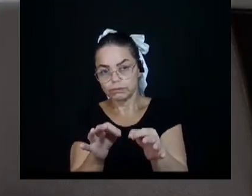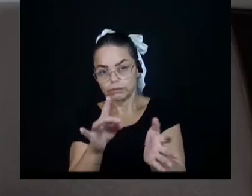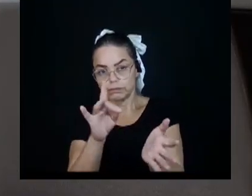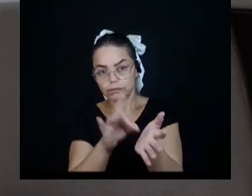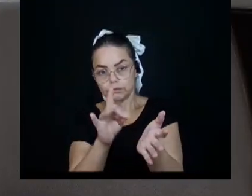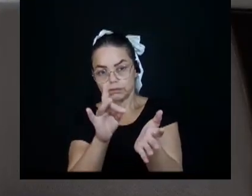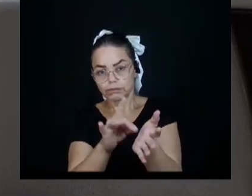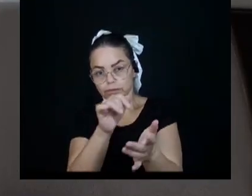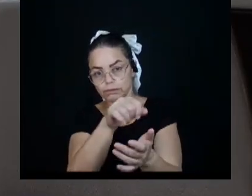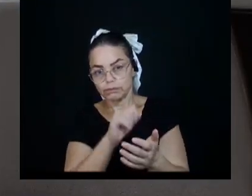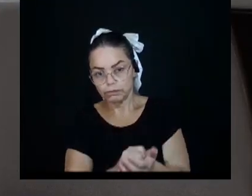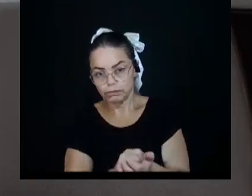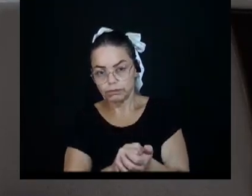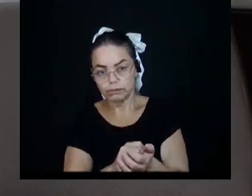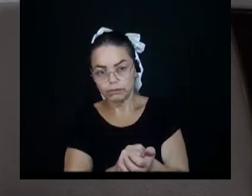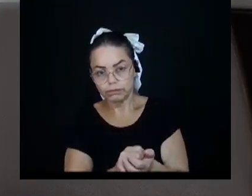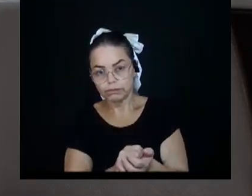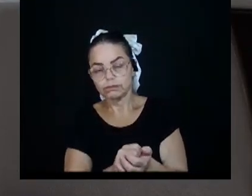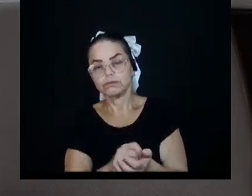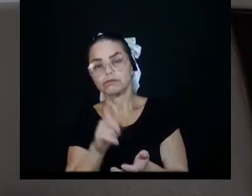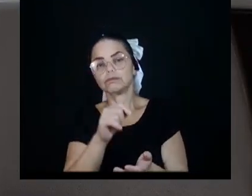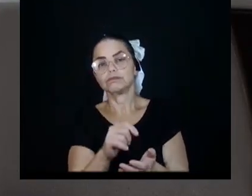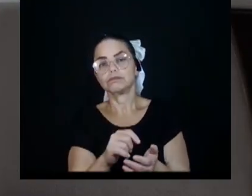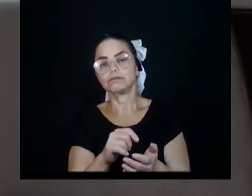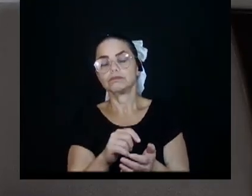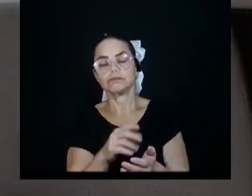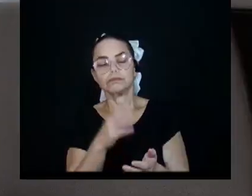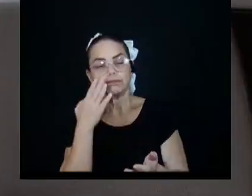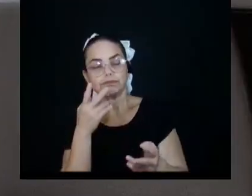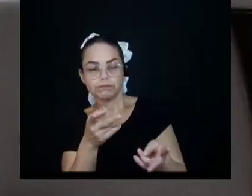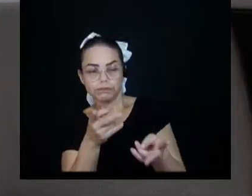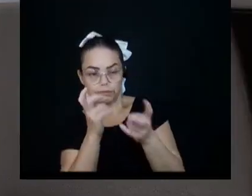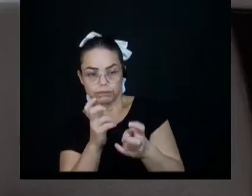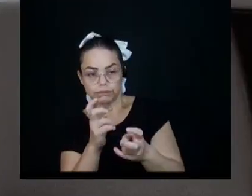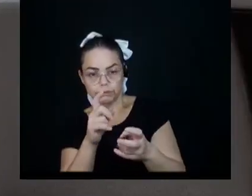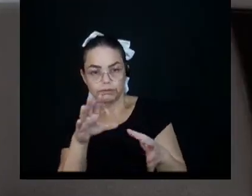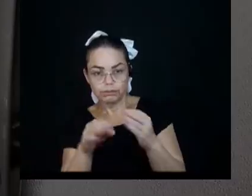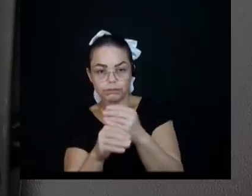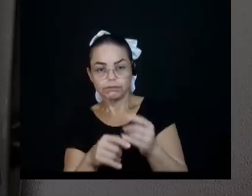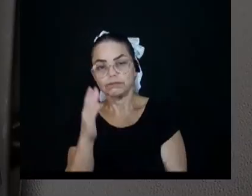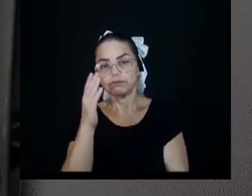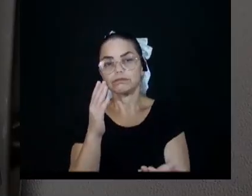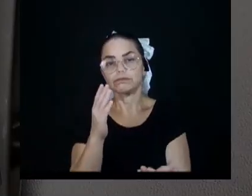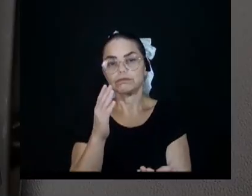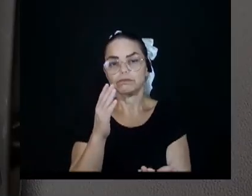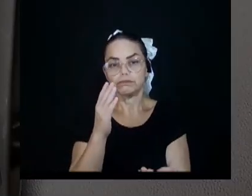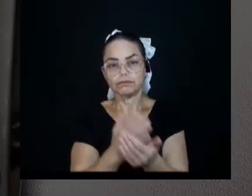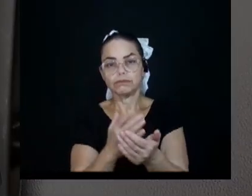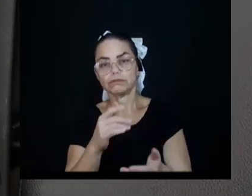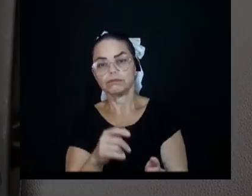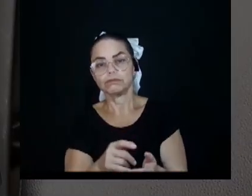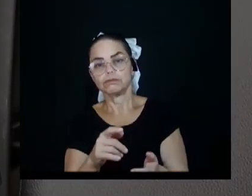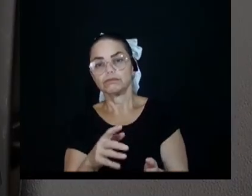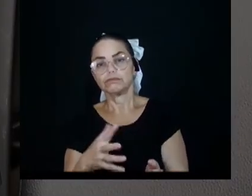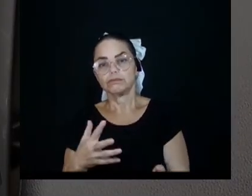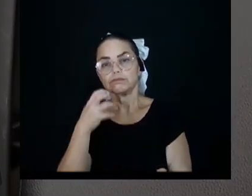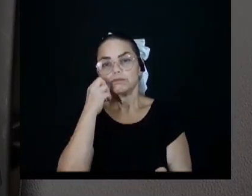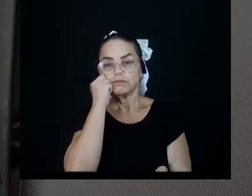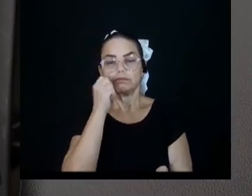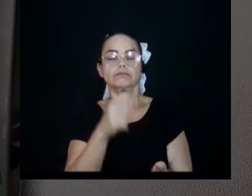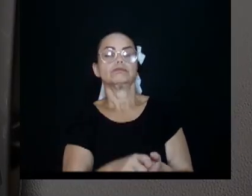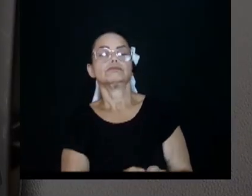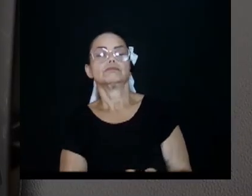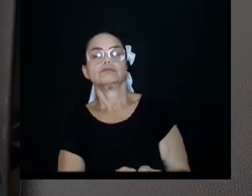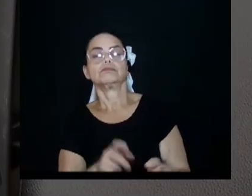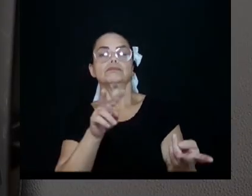e vamos dizer assim, e concluir o processo de adoção. Nesse processo de transição, muitas